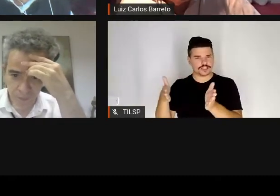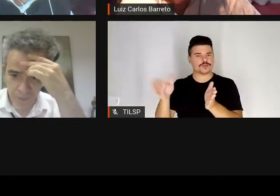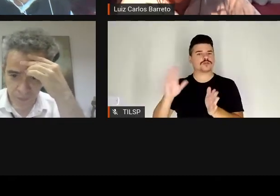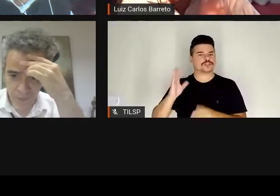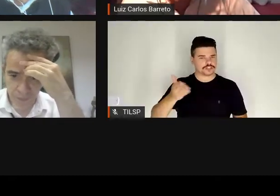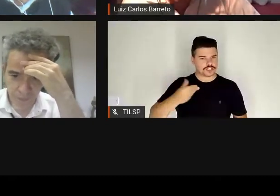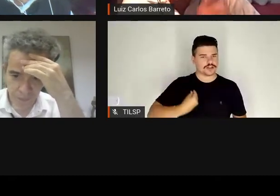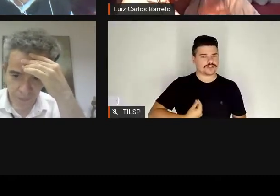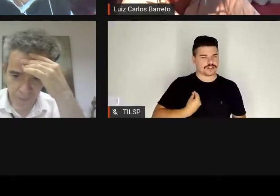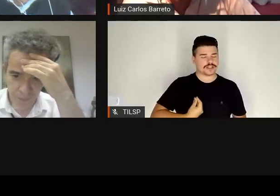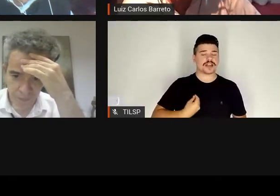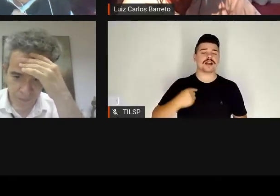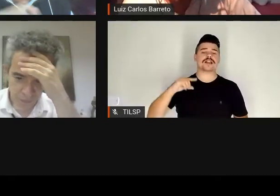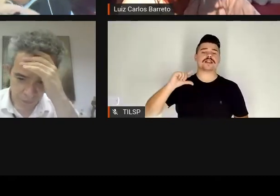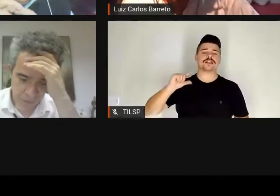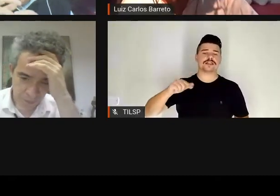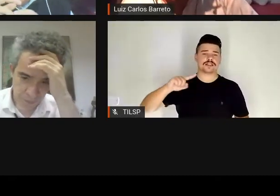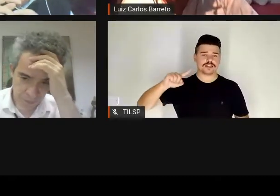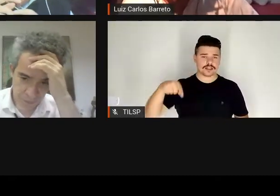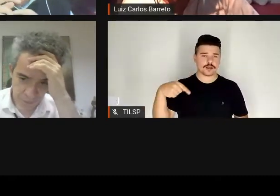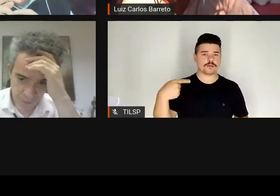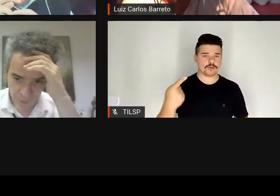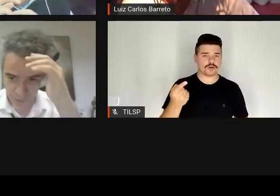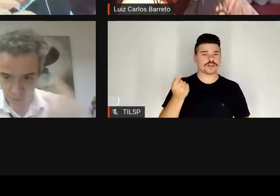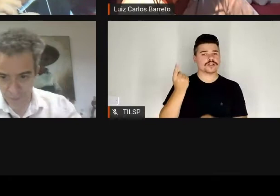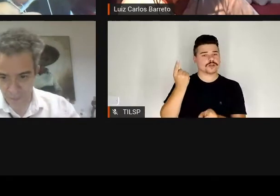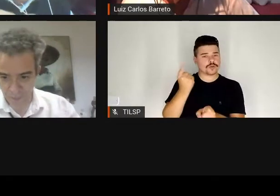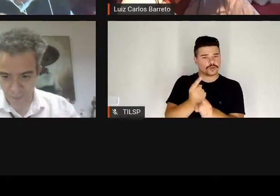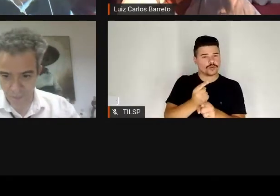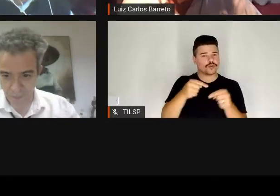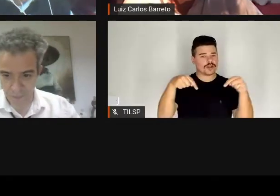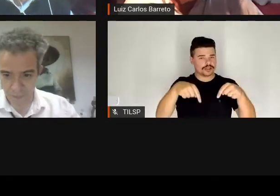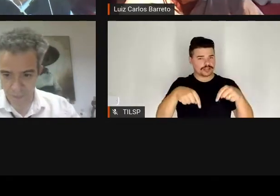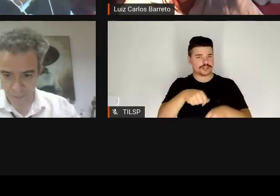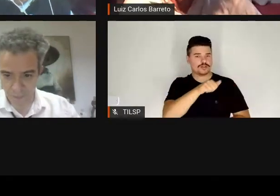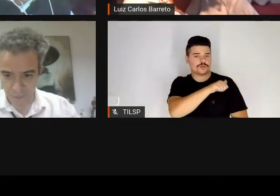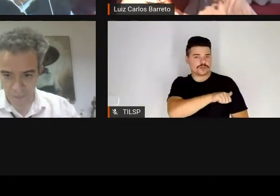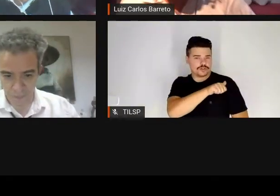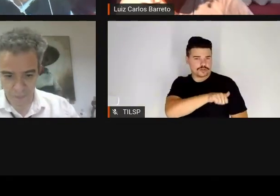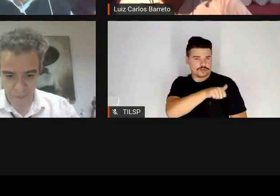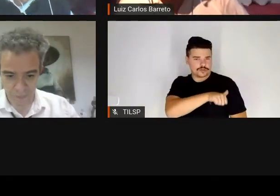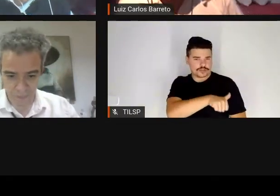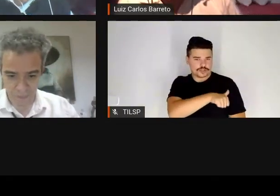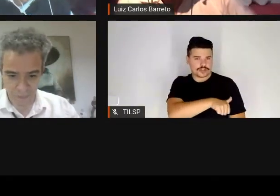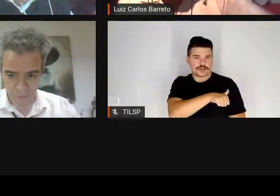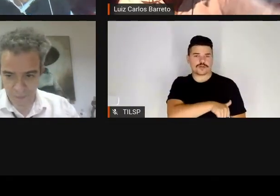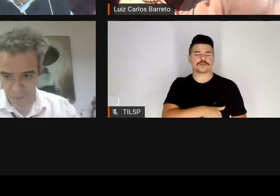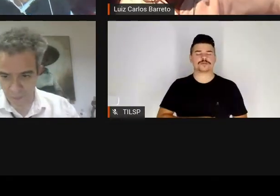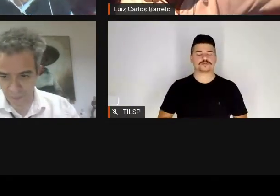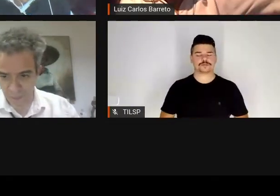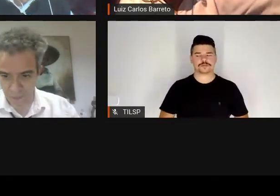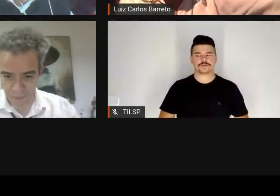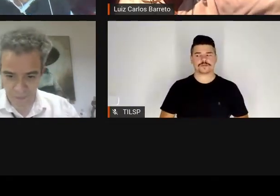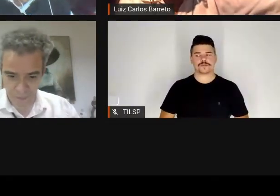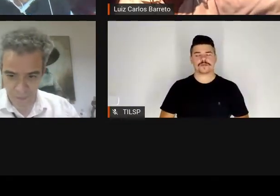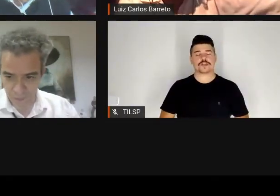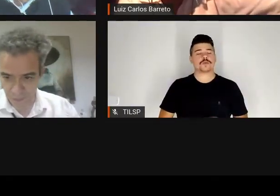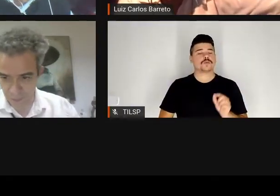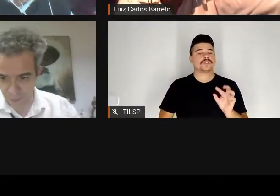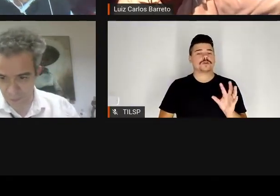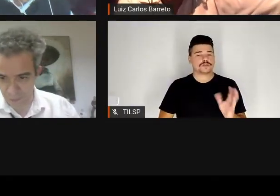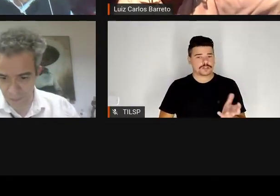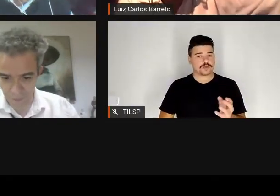depois nos reencontramos aqui no Rio de Janeiro, quando, então, ele entrou